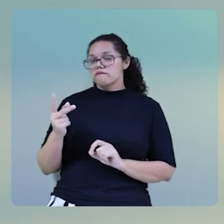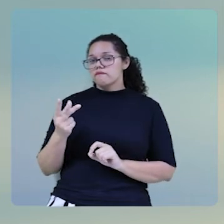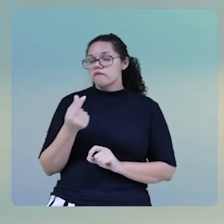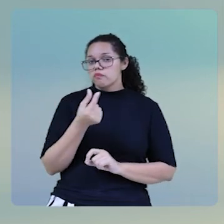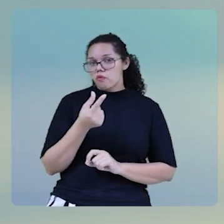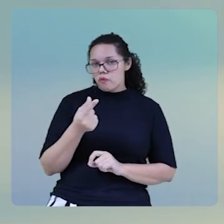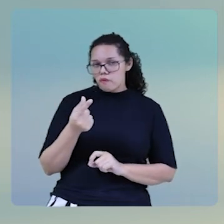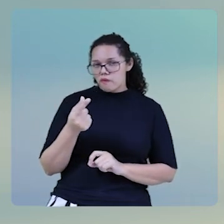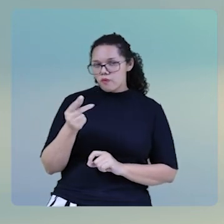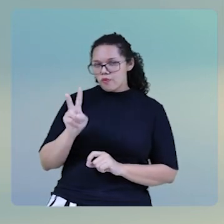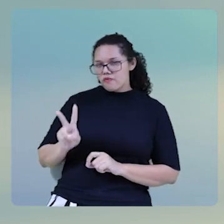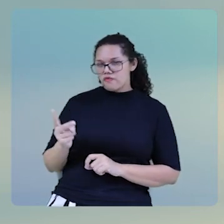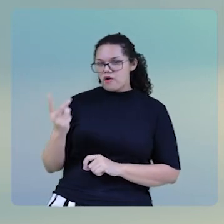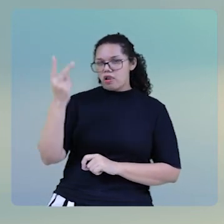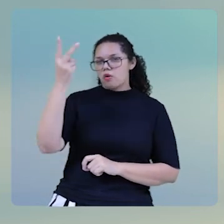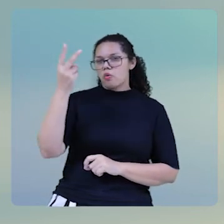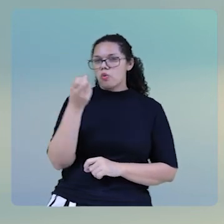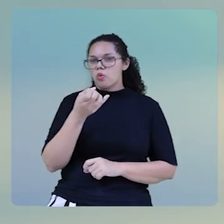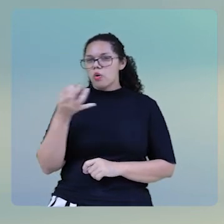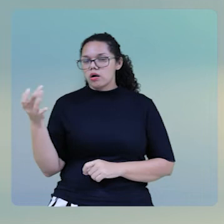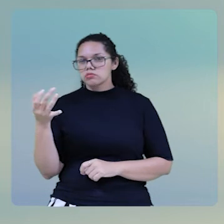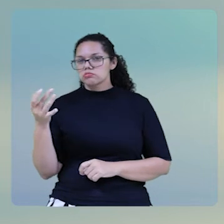O comprimento do fio,